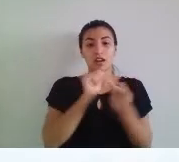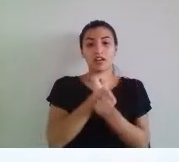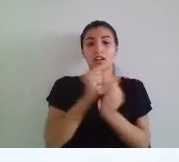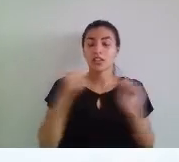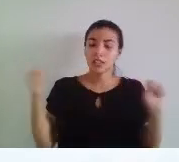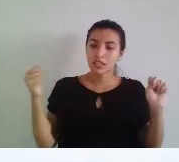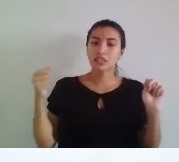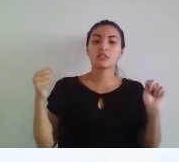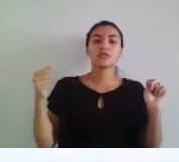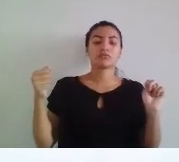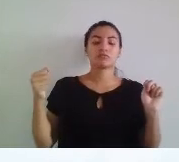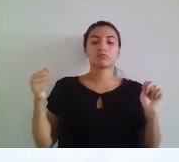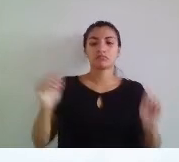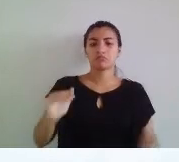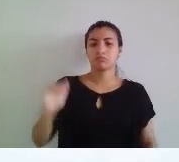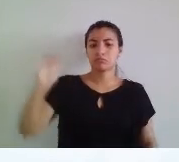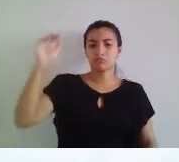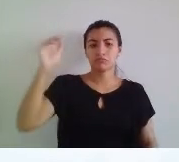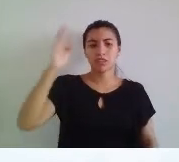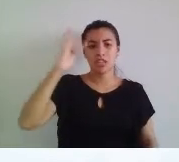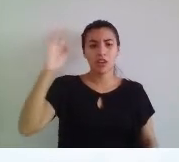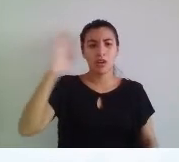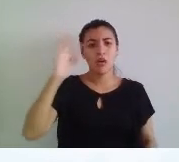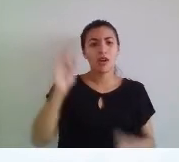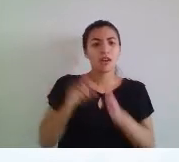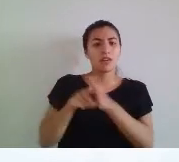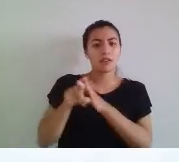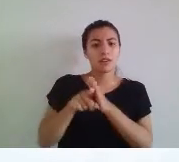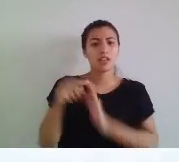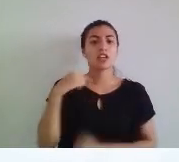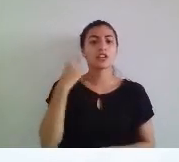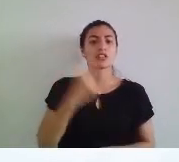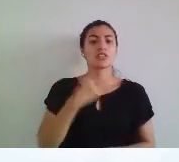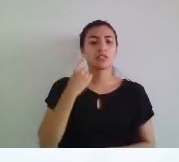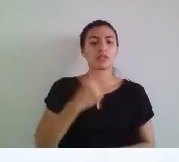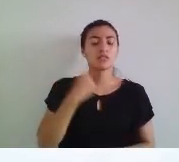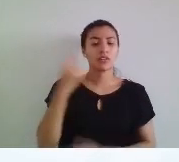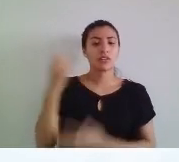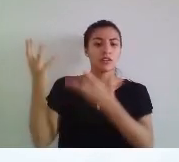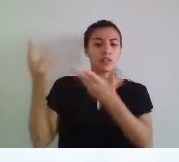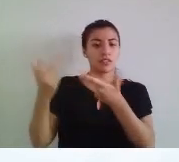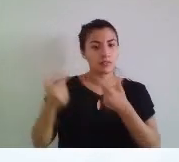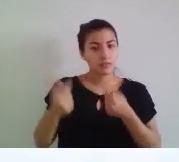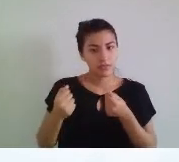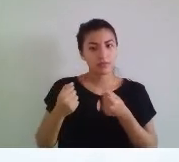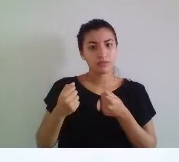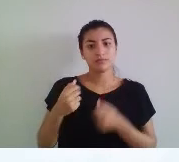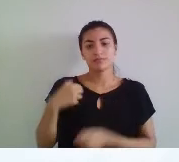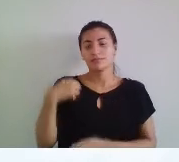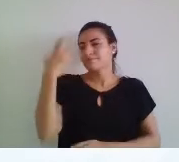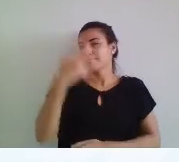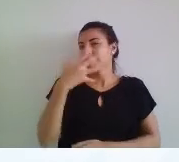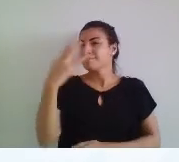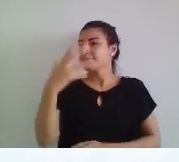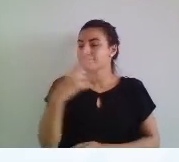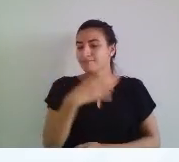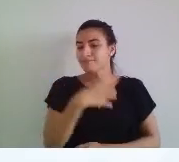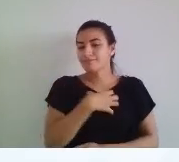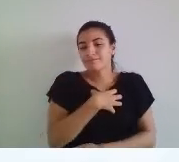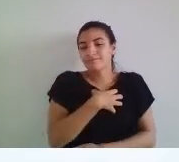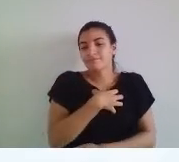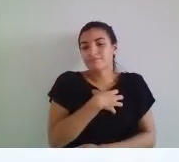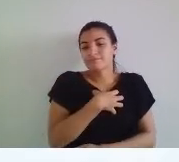uma grande teórica, pesquisadora e advogada maravilhosa, que me inspira e que me